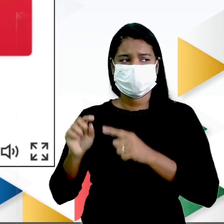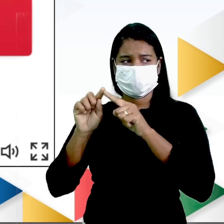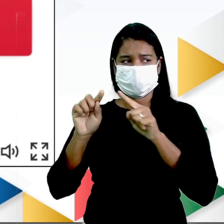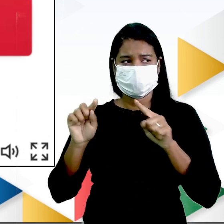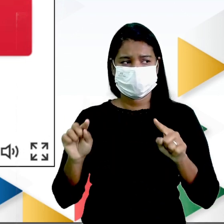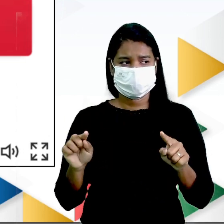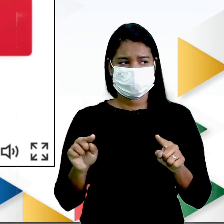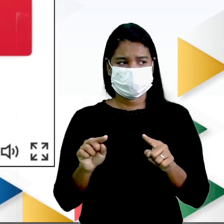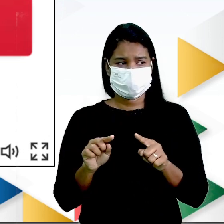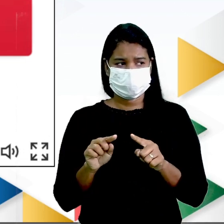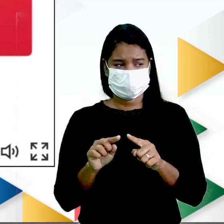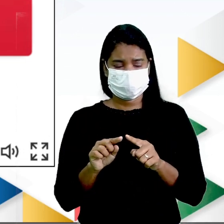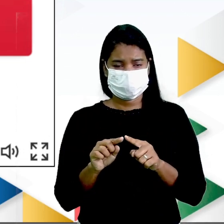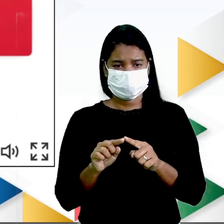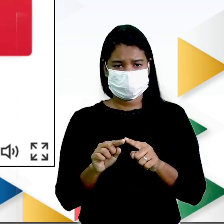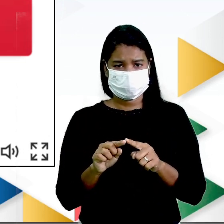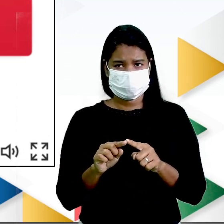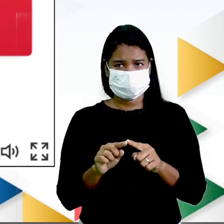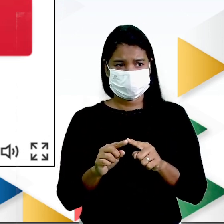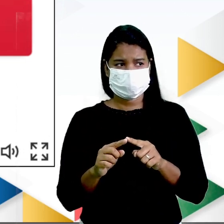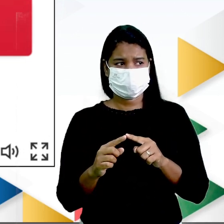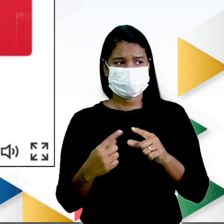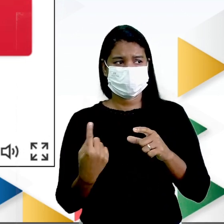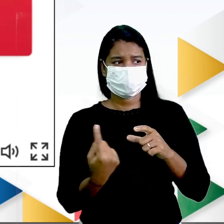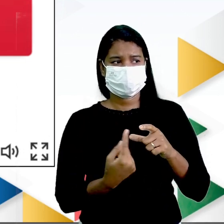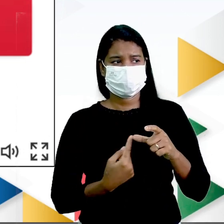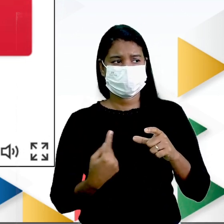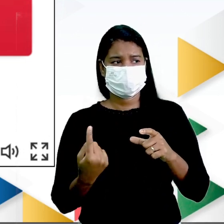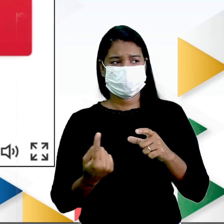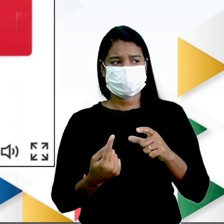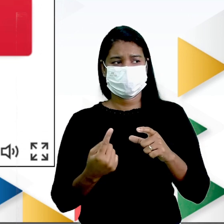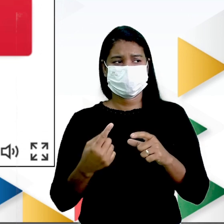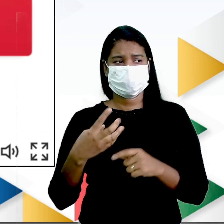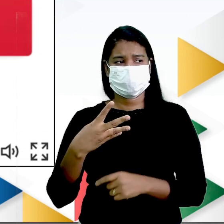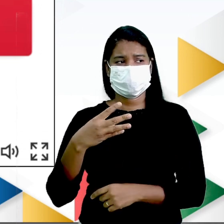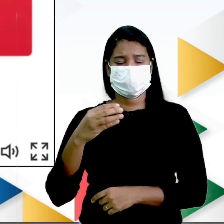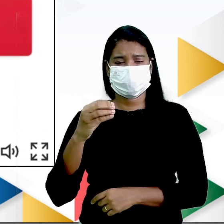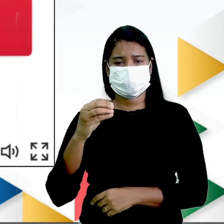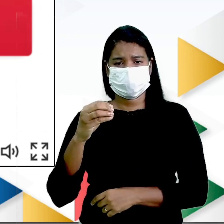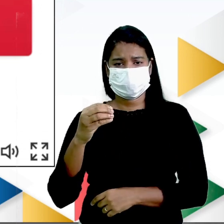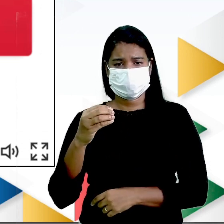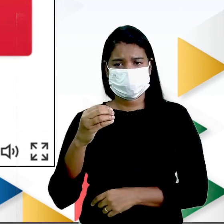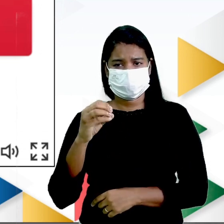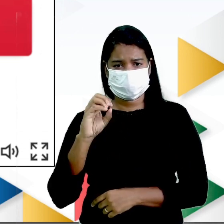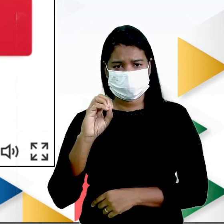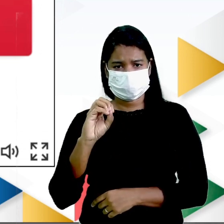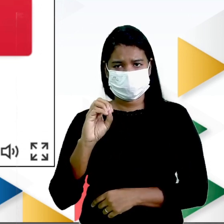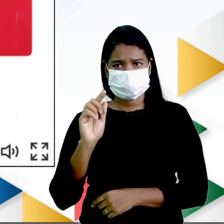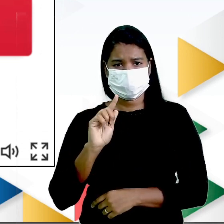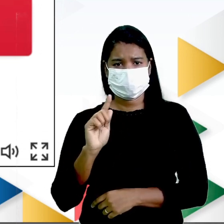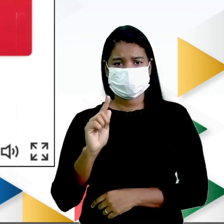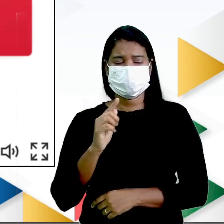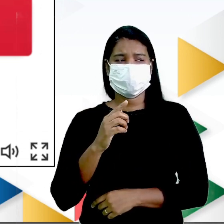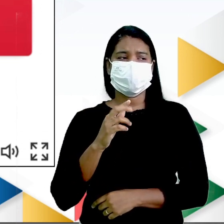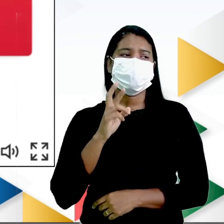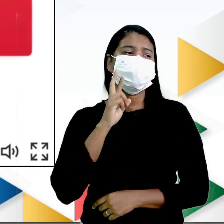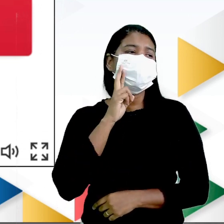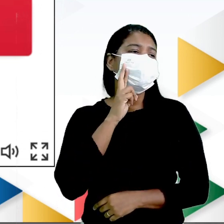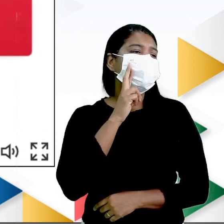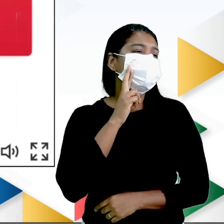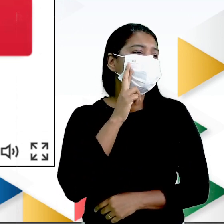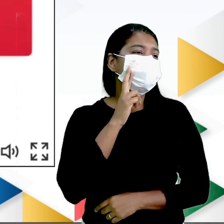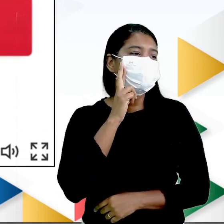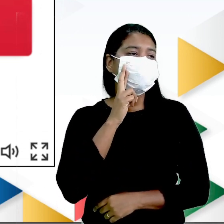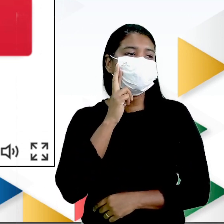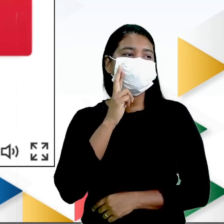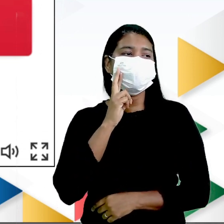lado, cuja abertura interna do ângulo é 40 graus na parte de cima, aí você tá vendo? Rosa, se eu não tiver daltônico é rosa,